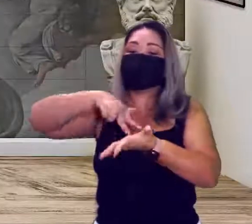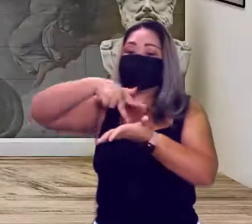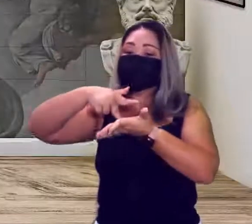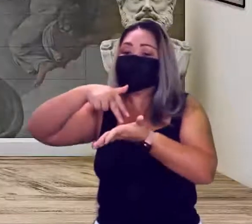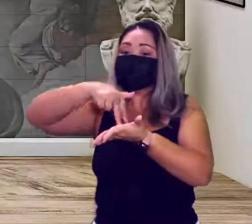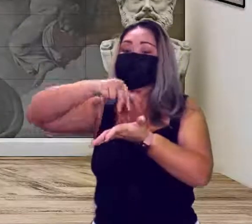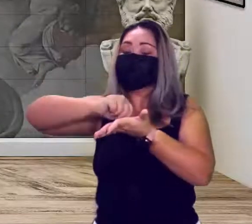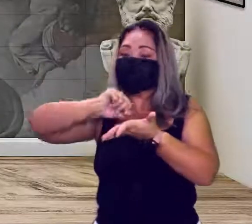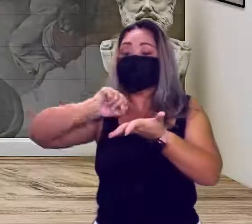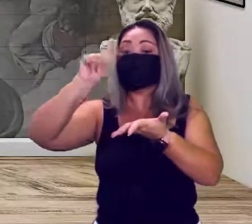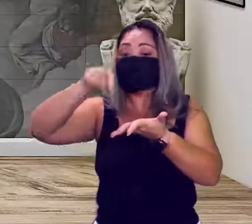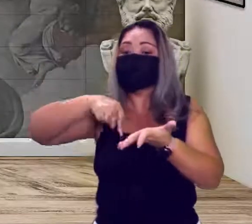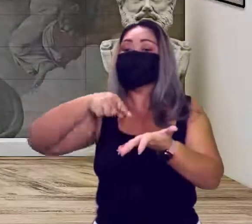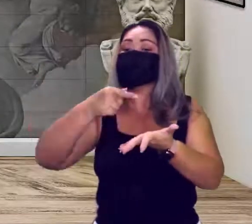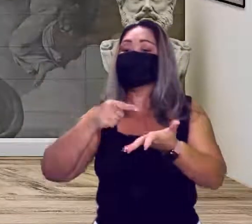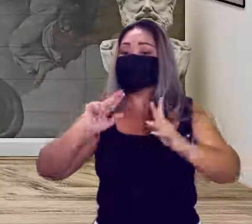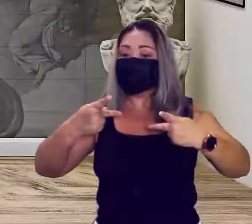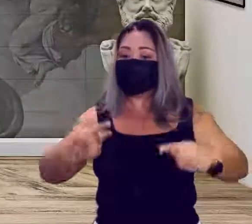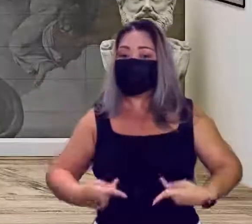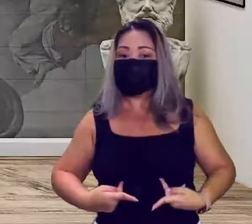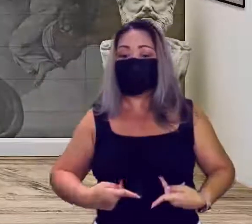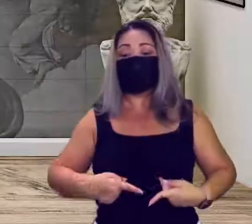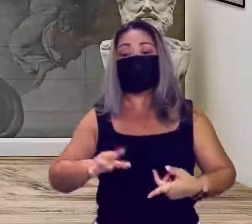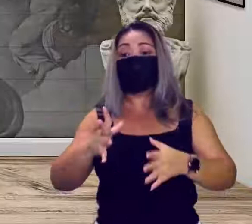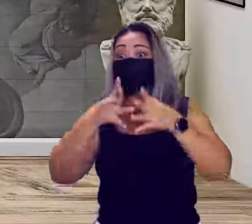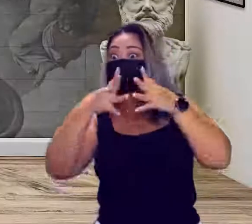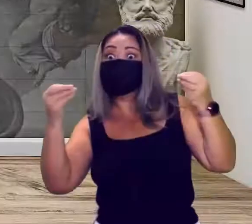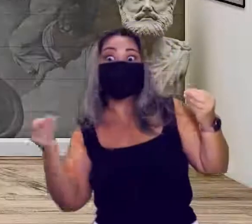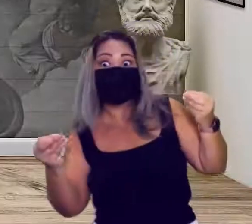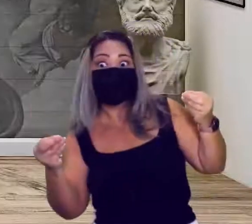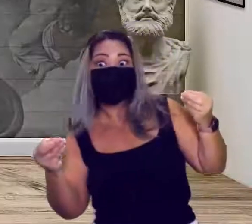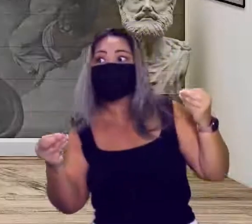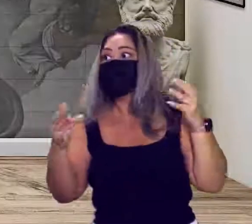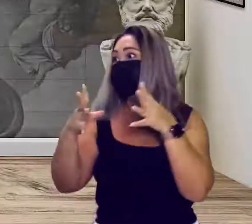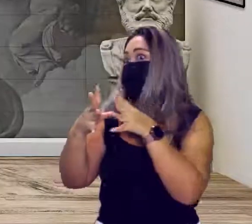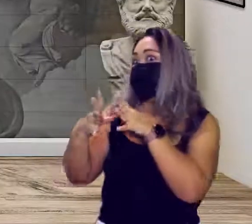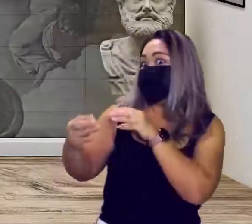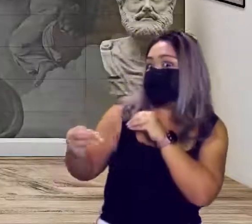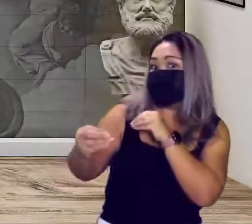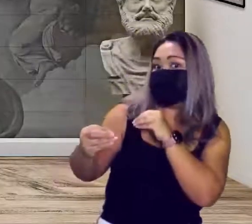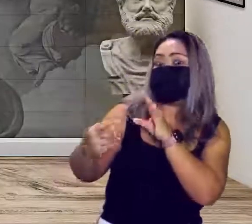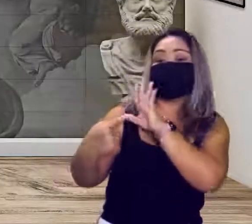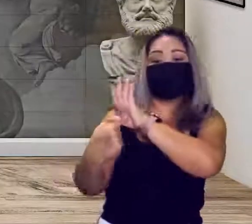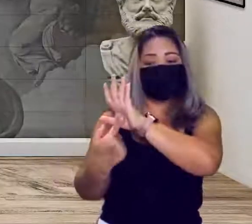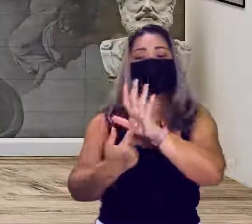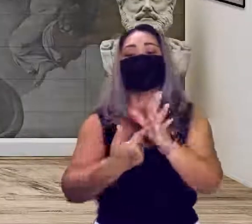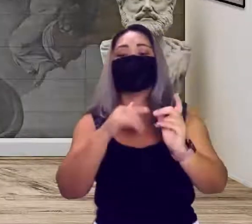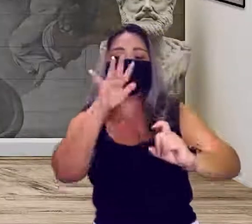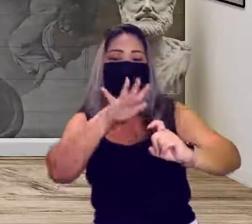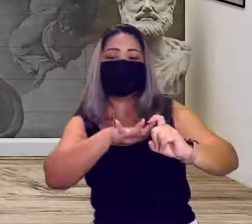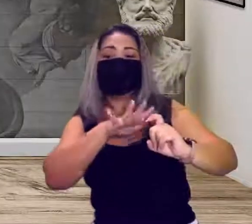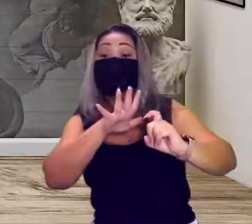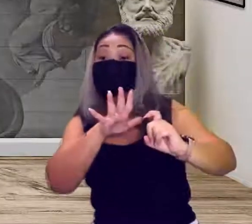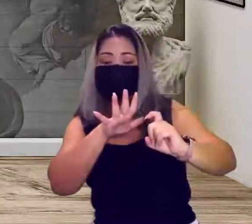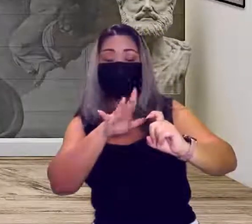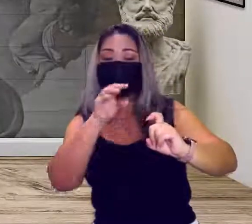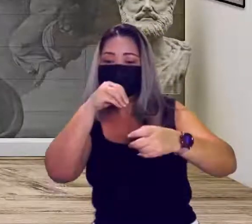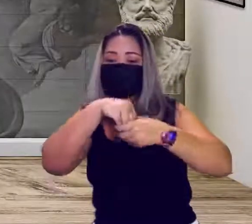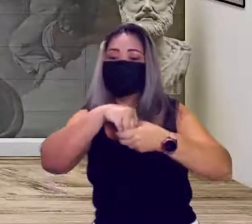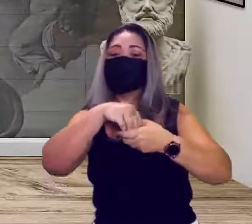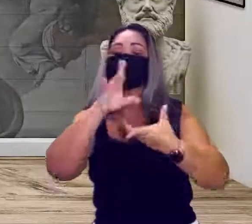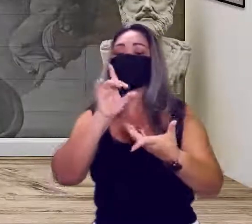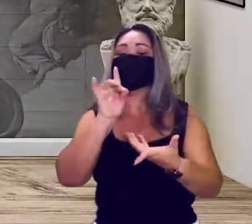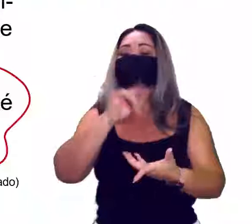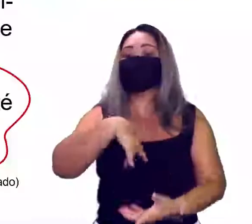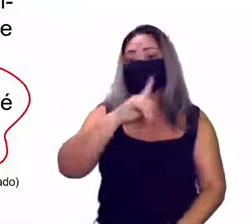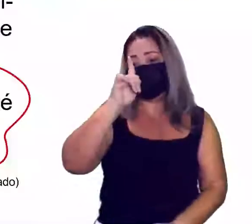ser humano. E o sobrenatural, que ele some de repente. Então, eles também, os gregos, tinham essa ideia, tá? Continuando,